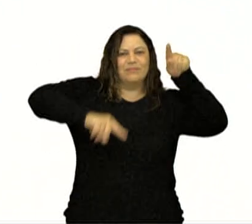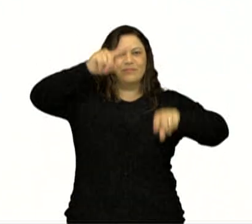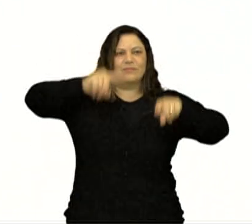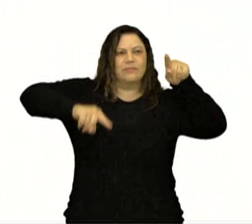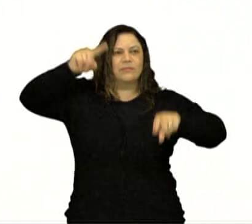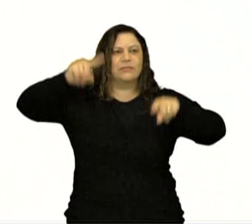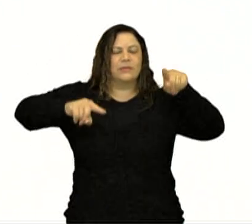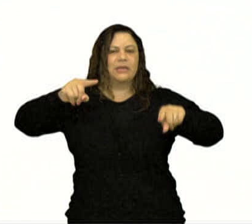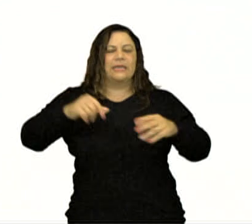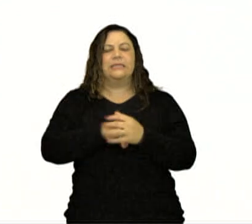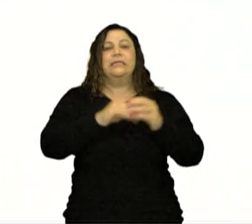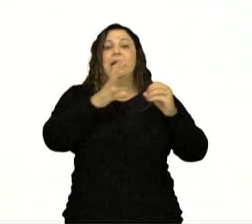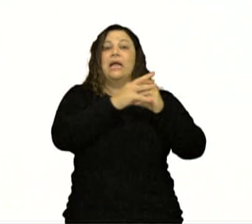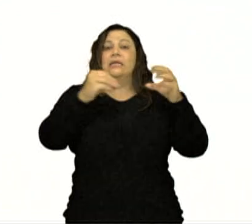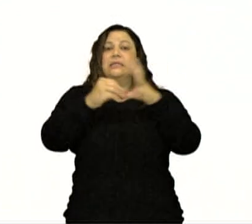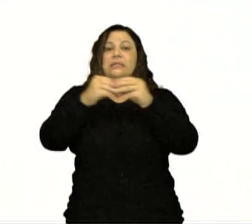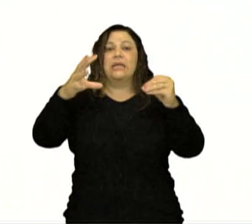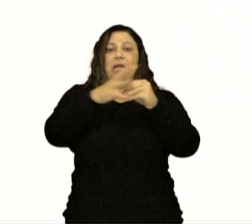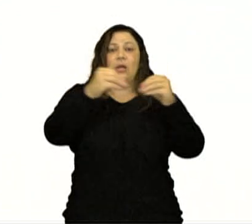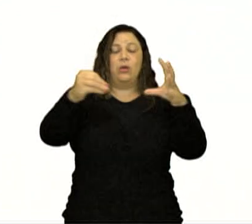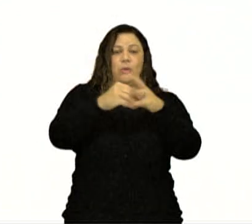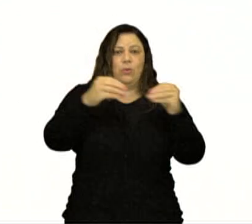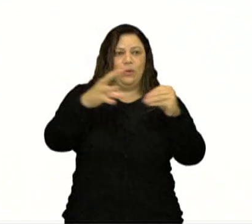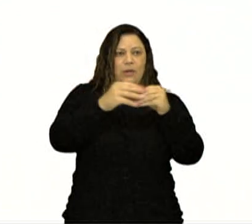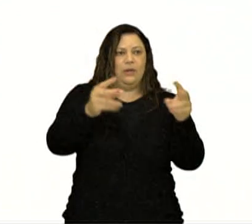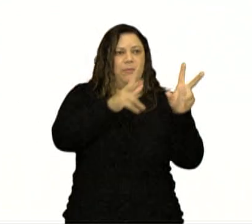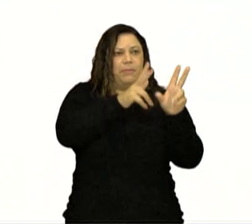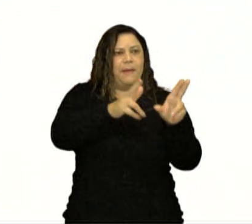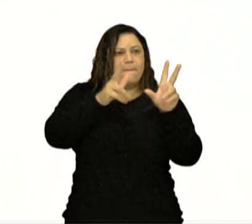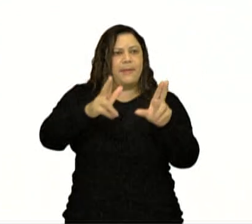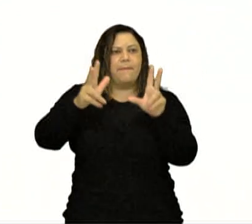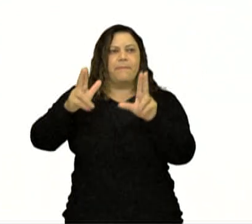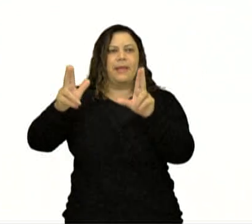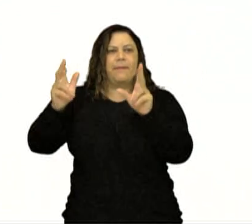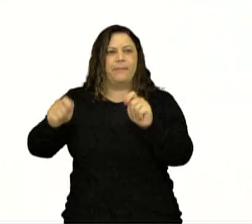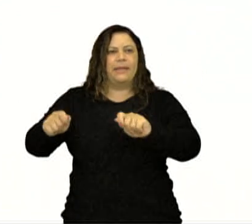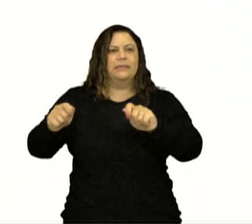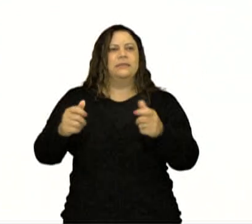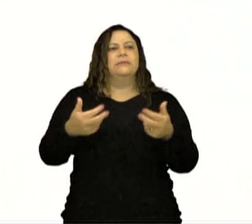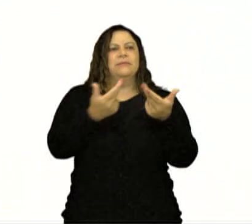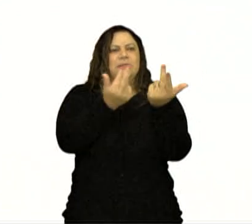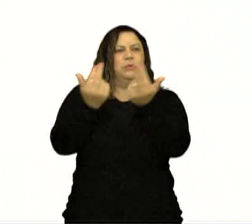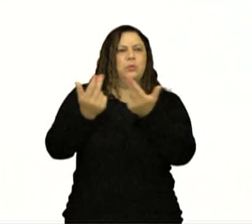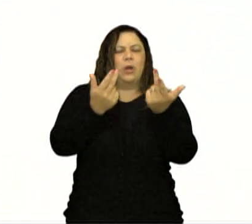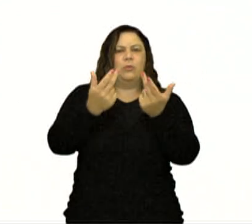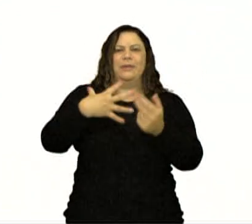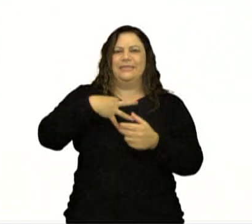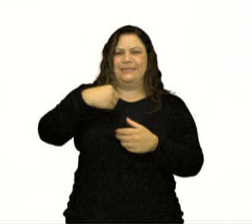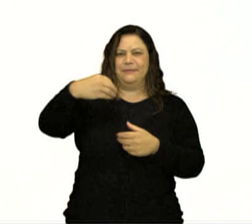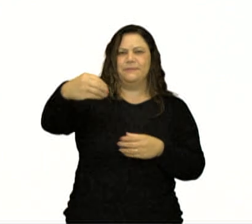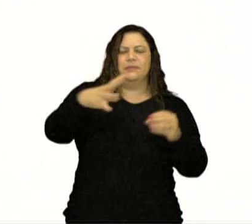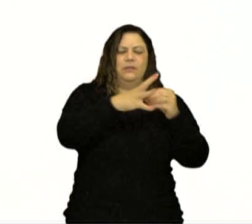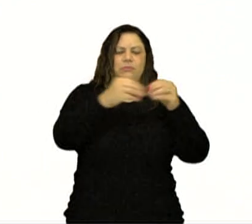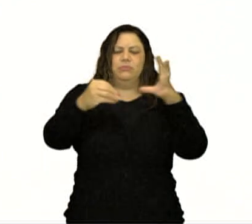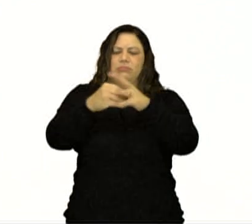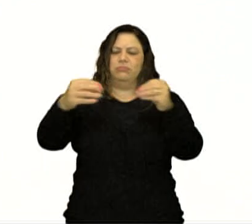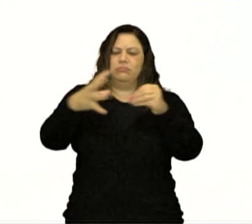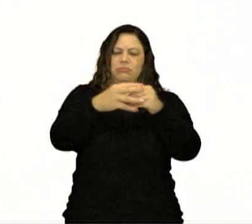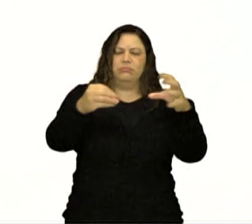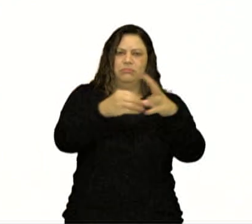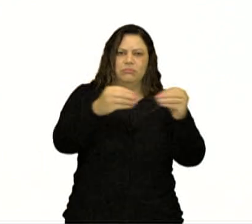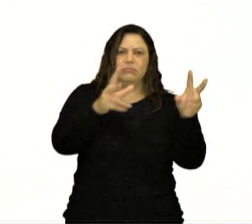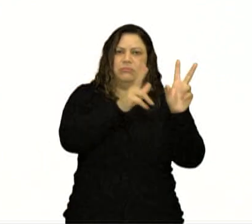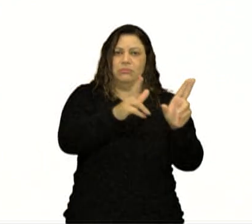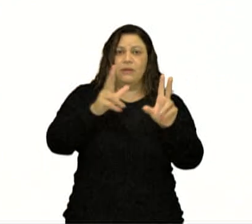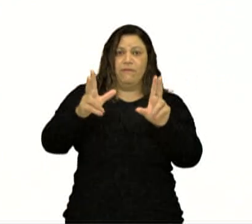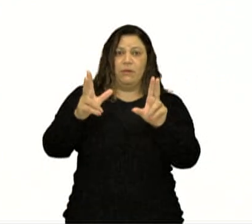de células filhas com a mesma quantidade de cromossomos da célula inicial. No processo anômalo ali de formação, ela até vai